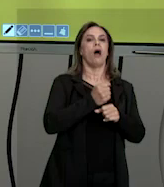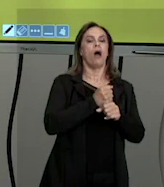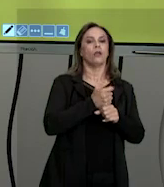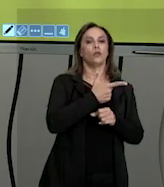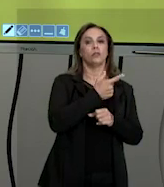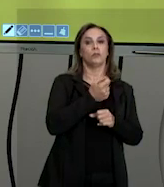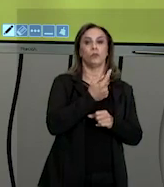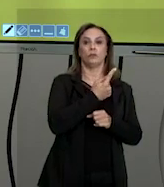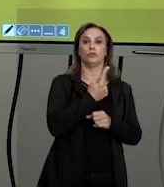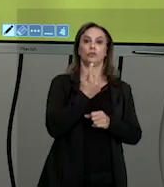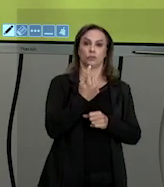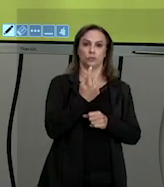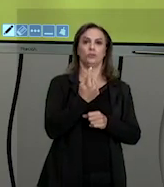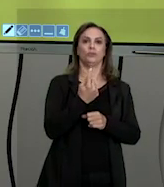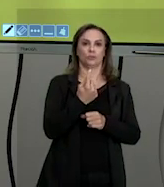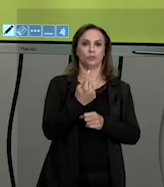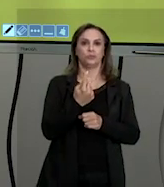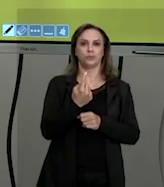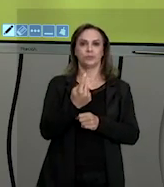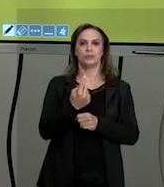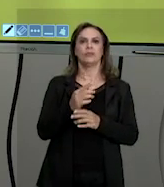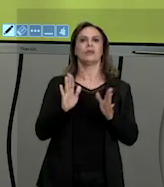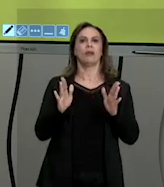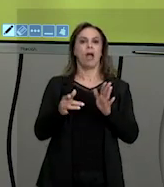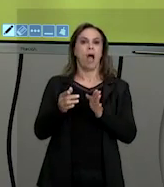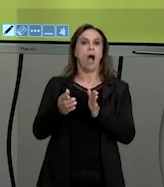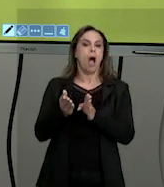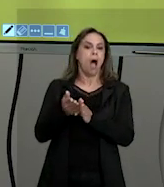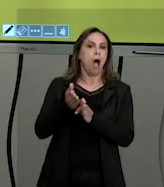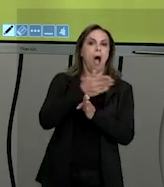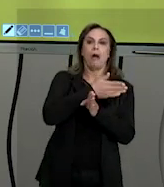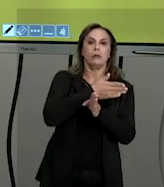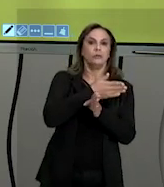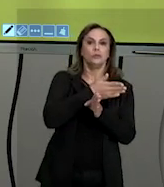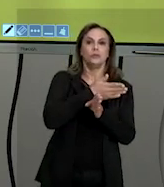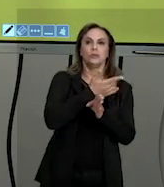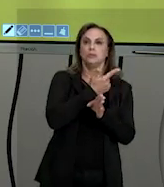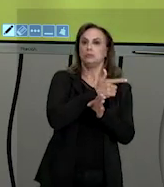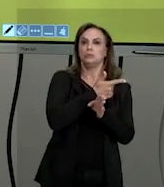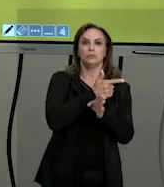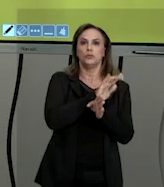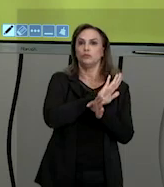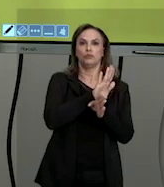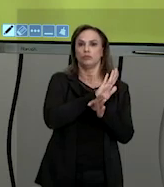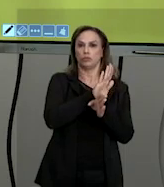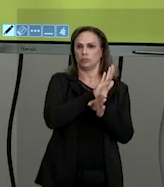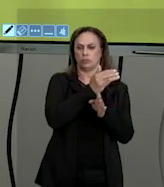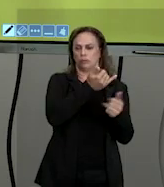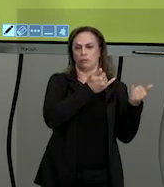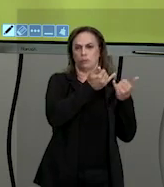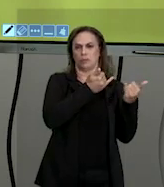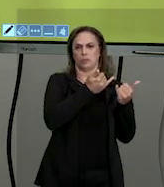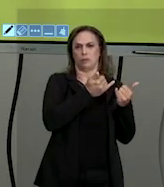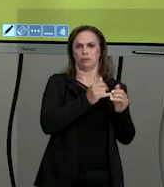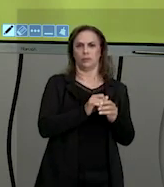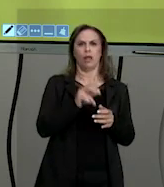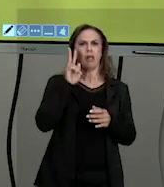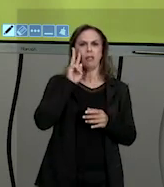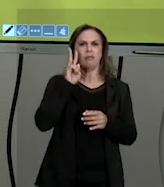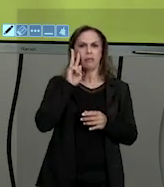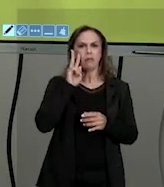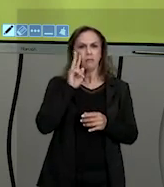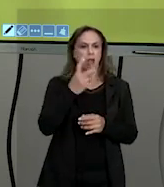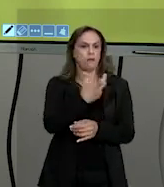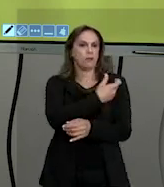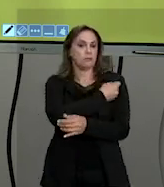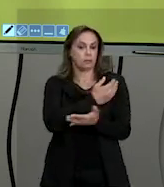antes disso. Então, você se lembra? Quando é que a vacinação começou? A vacinação começou em dezembro, né? E